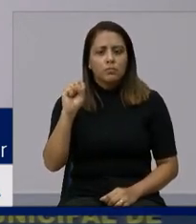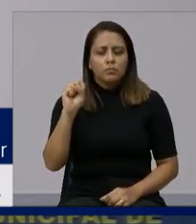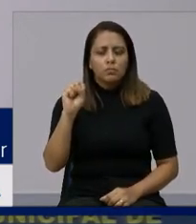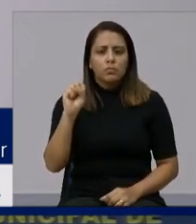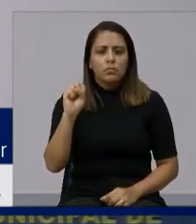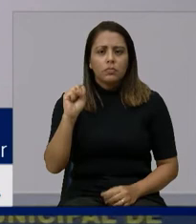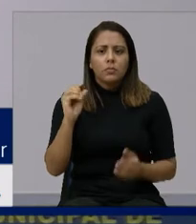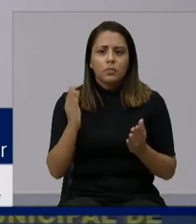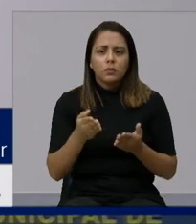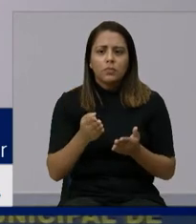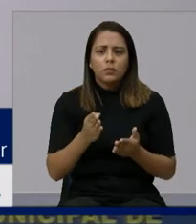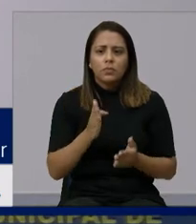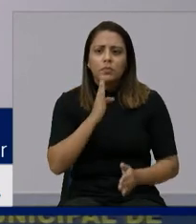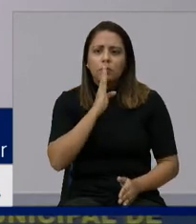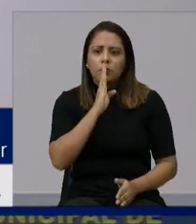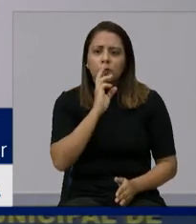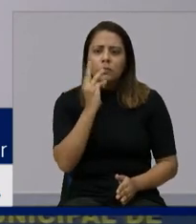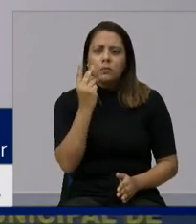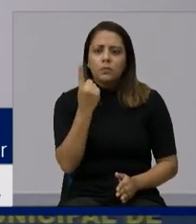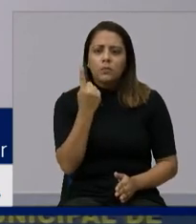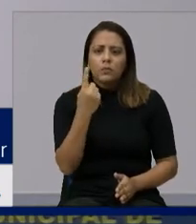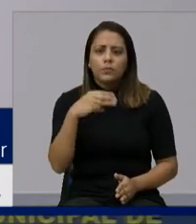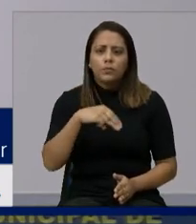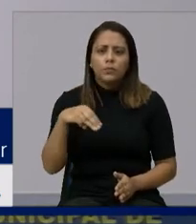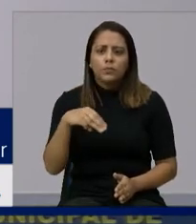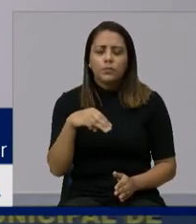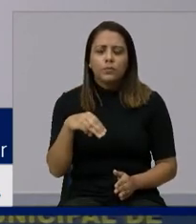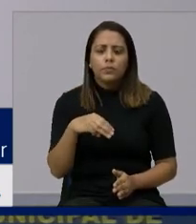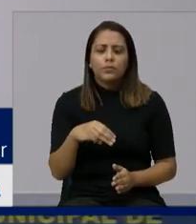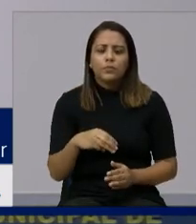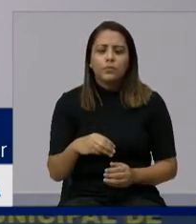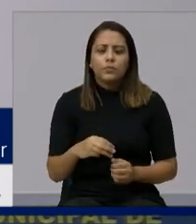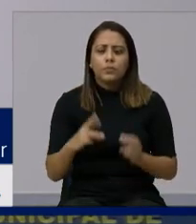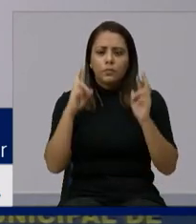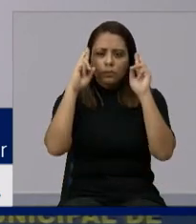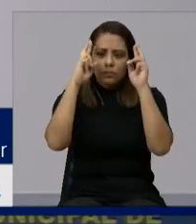então, o seu falecimento.